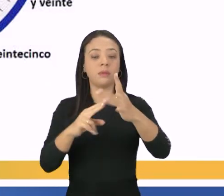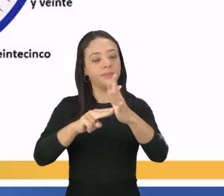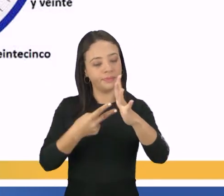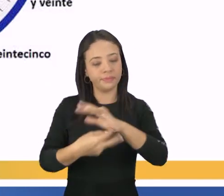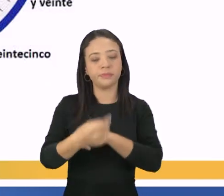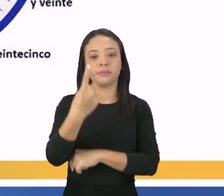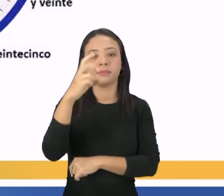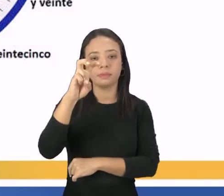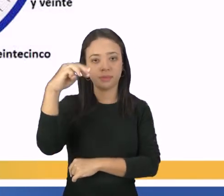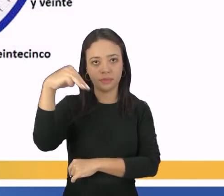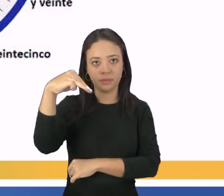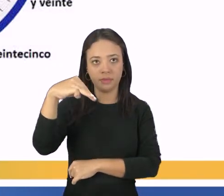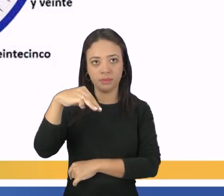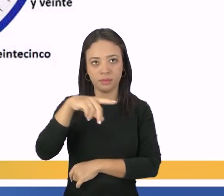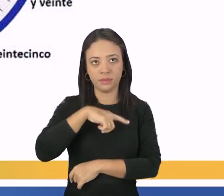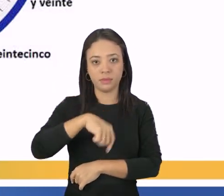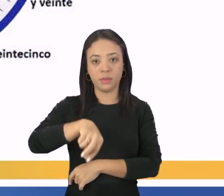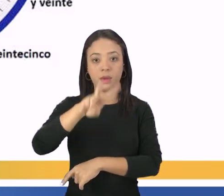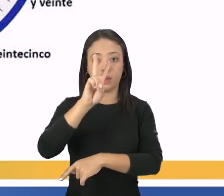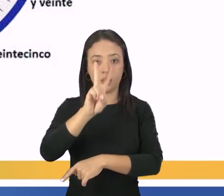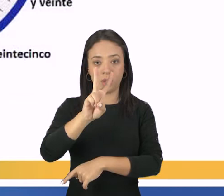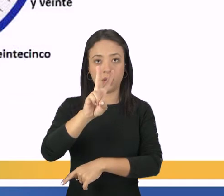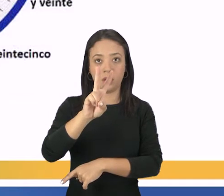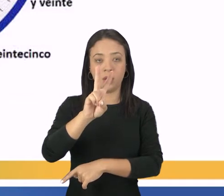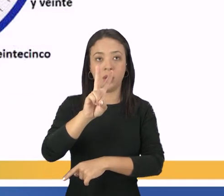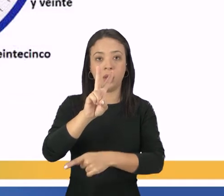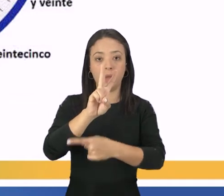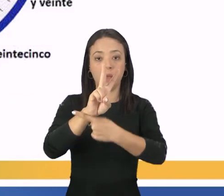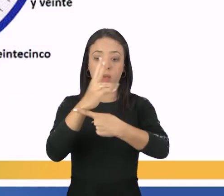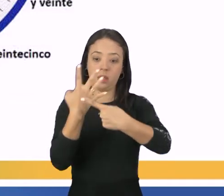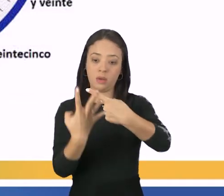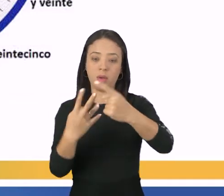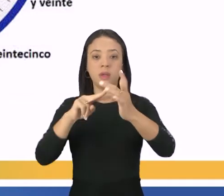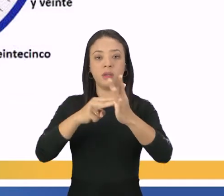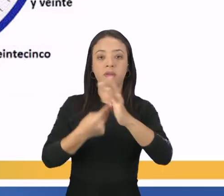minutos. Então, se são 2 e quarto, quer dizer que são 2